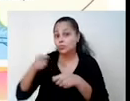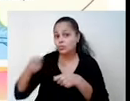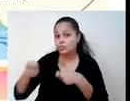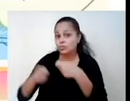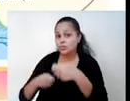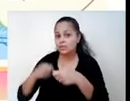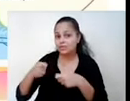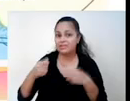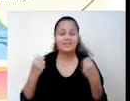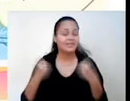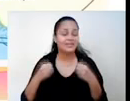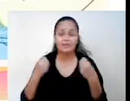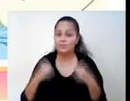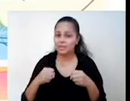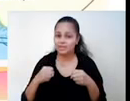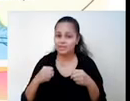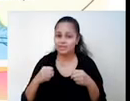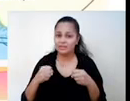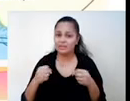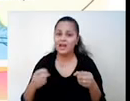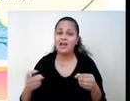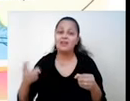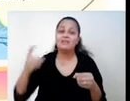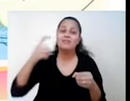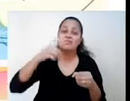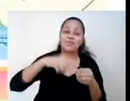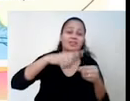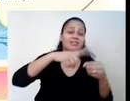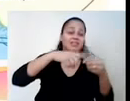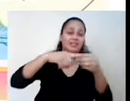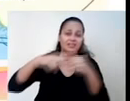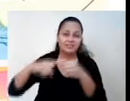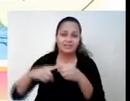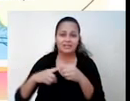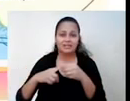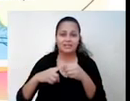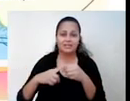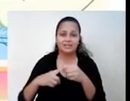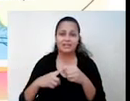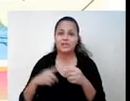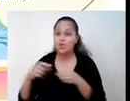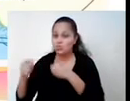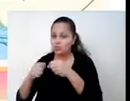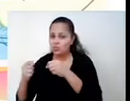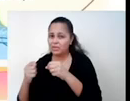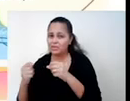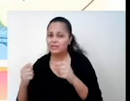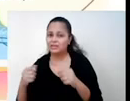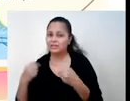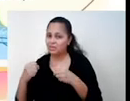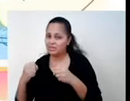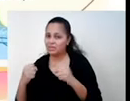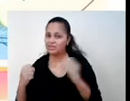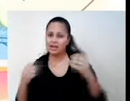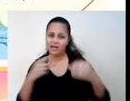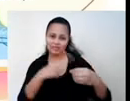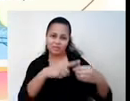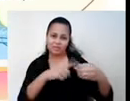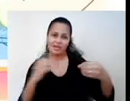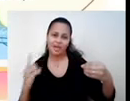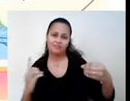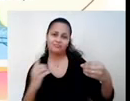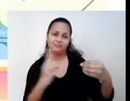os comerciantes não precisavam mais ir até as cidades italianas ou até Flandres, mais ao norte ou mais ao